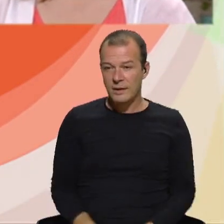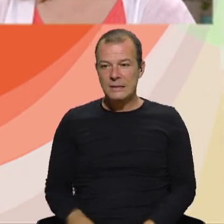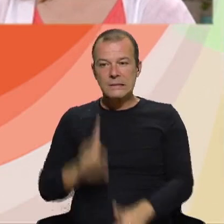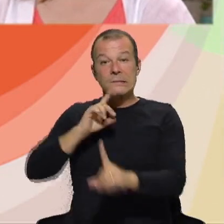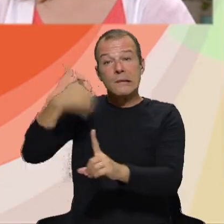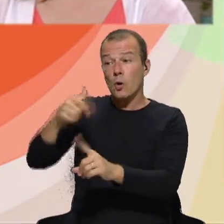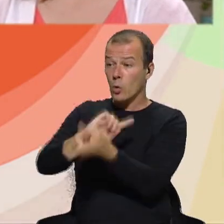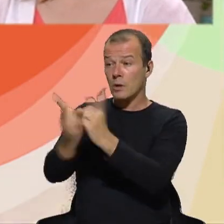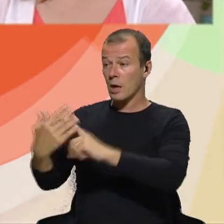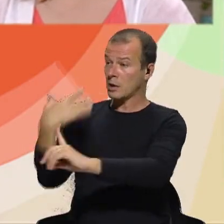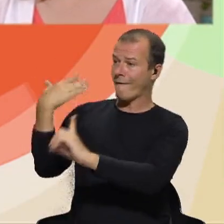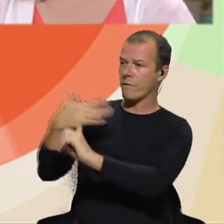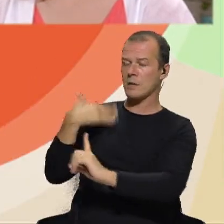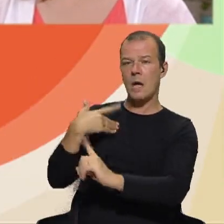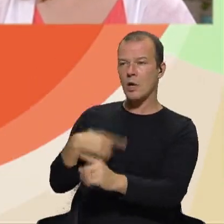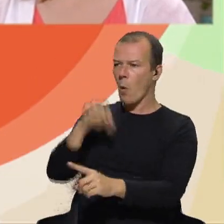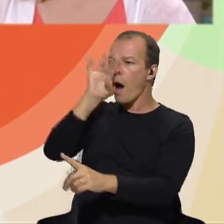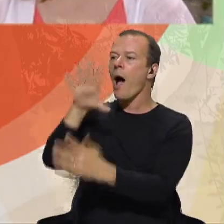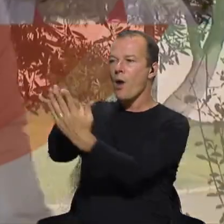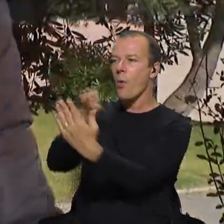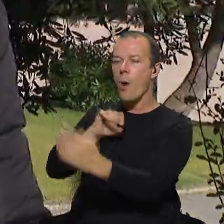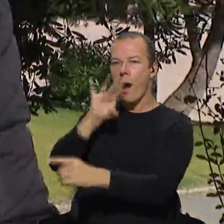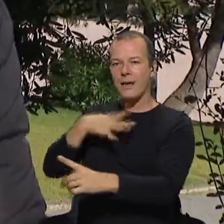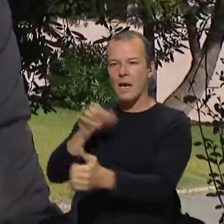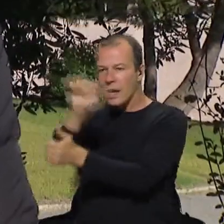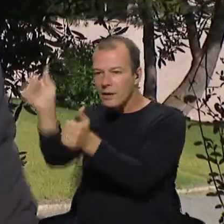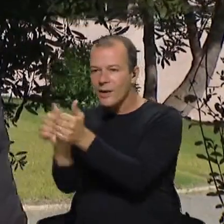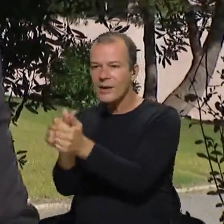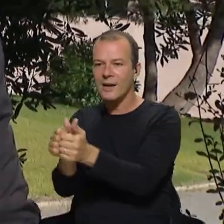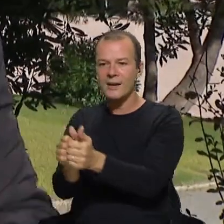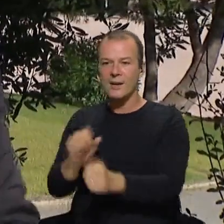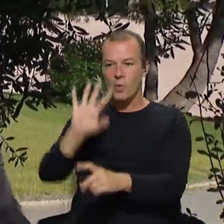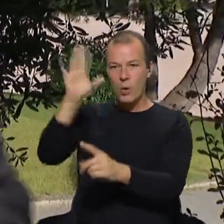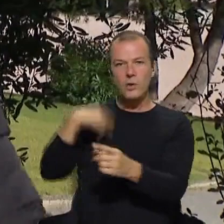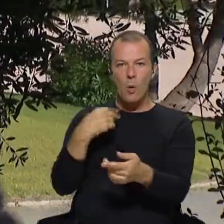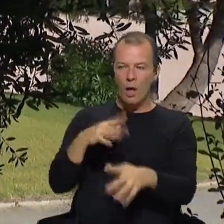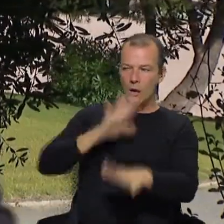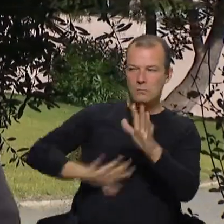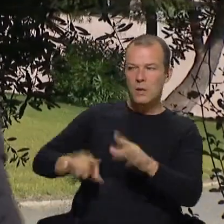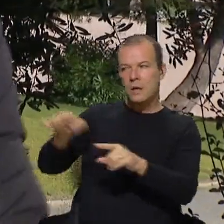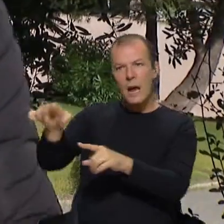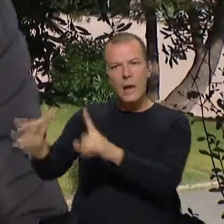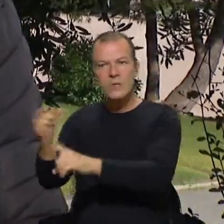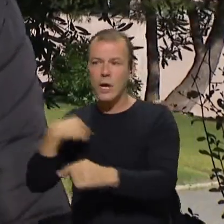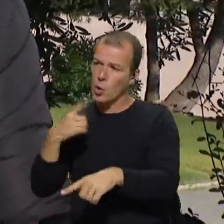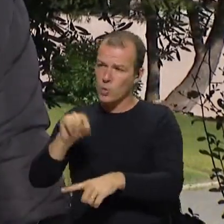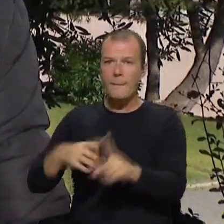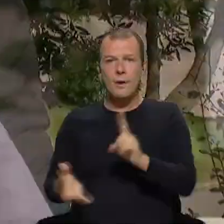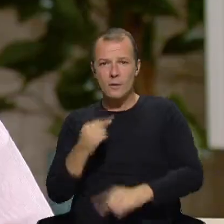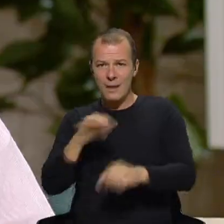para eu correr atrás e para eu fazer o mesmo e para eu, uau, contigo, eu quero estar ao teu lado. Quando eu estiver a cair, não, ela consegue, eu também vou conseguir.